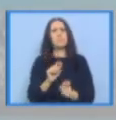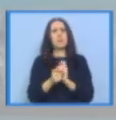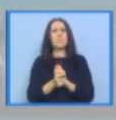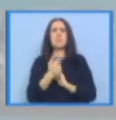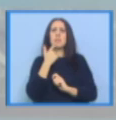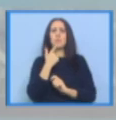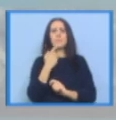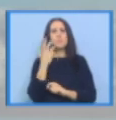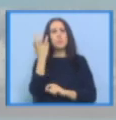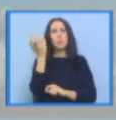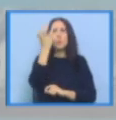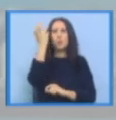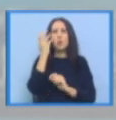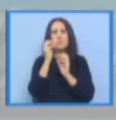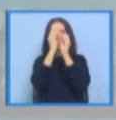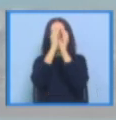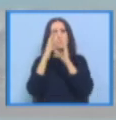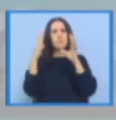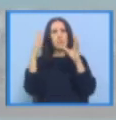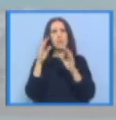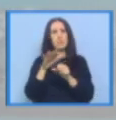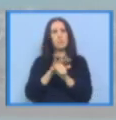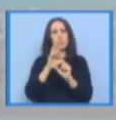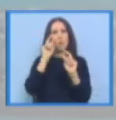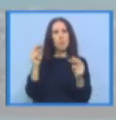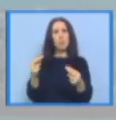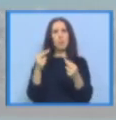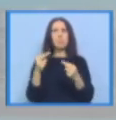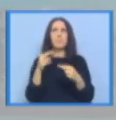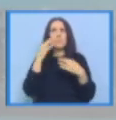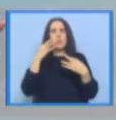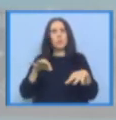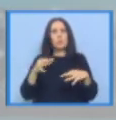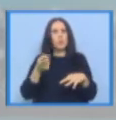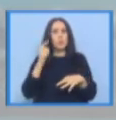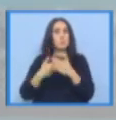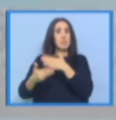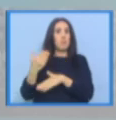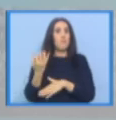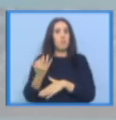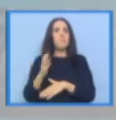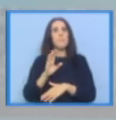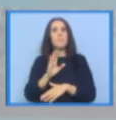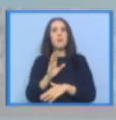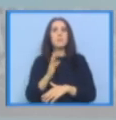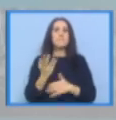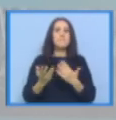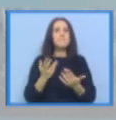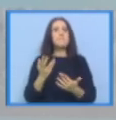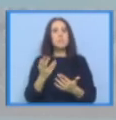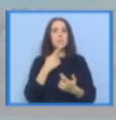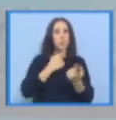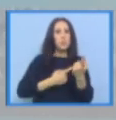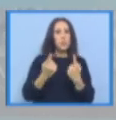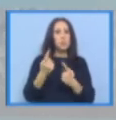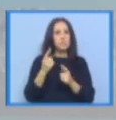paradigma cultural que olha estas situações já não com uma certa normalidade do passado, mas com uma ação de